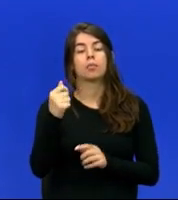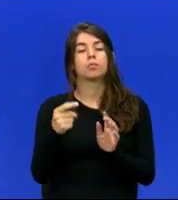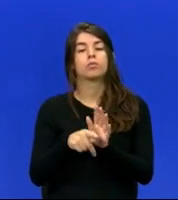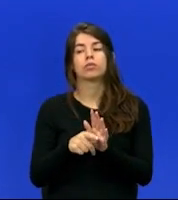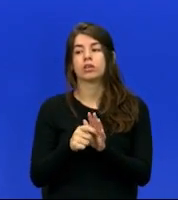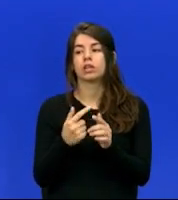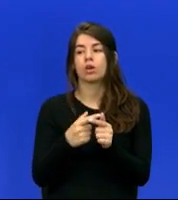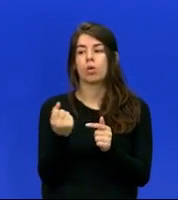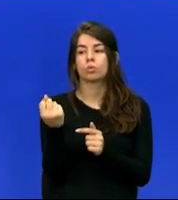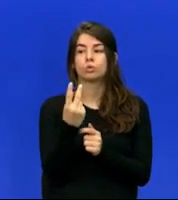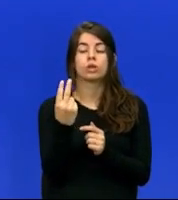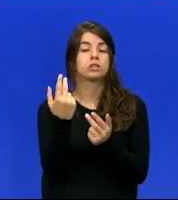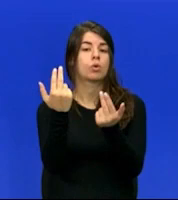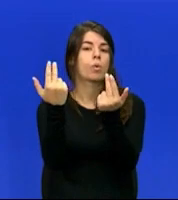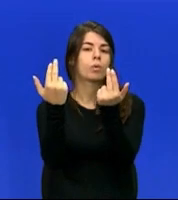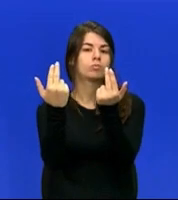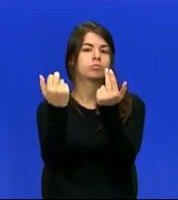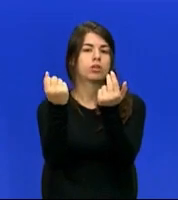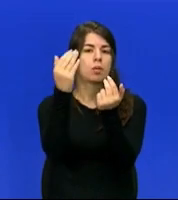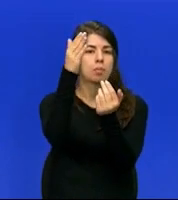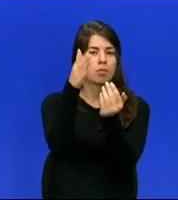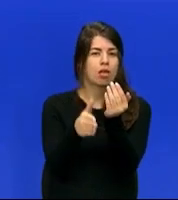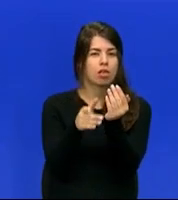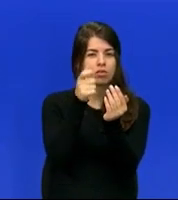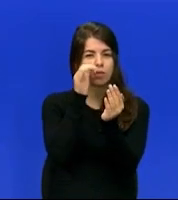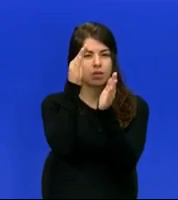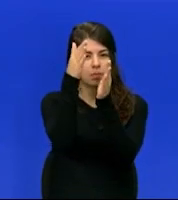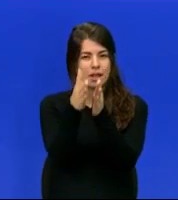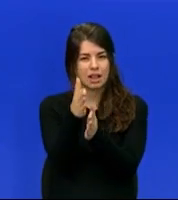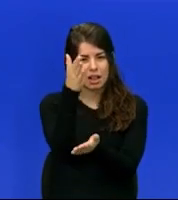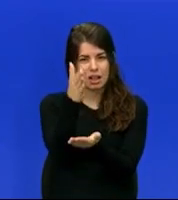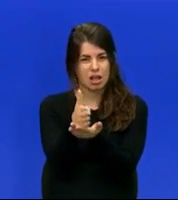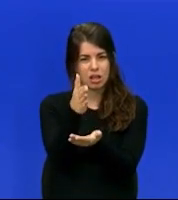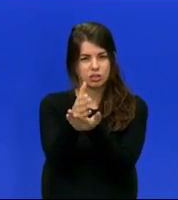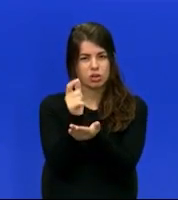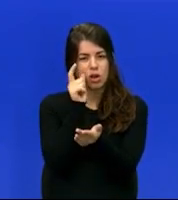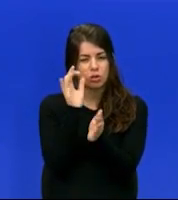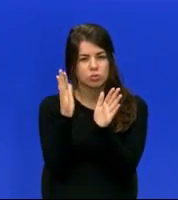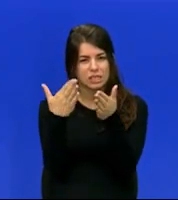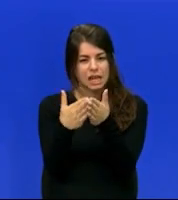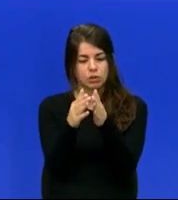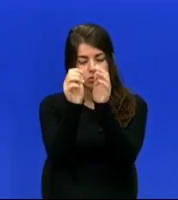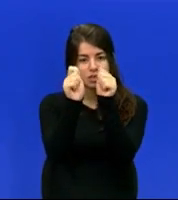iguais, né? Então, a relação de simetria. Então, aqui no centro,